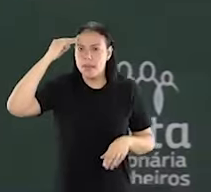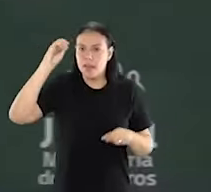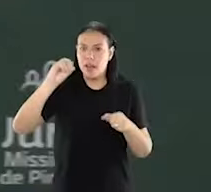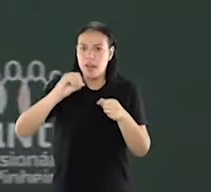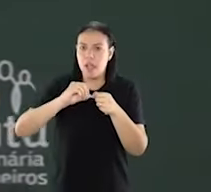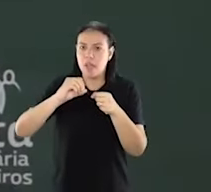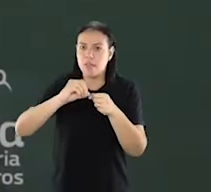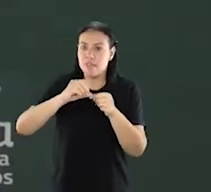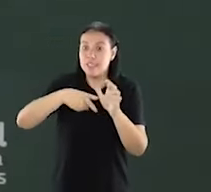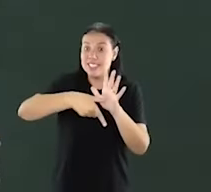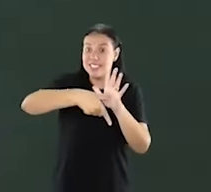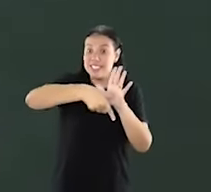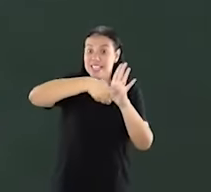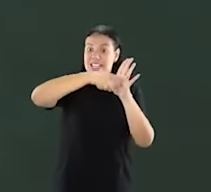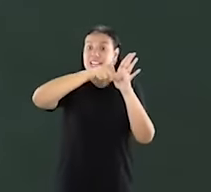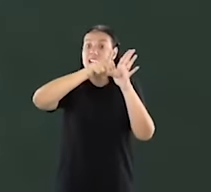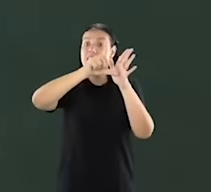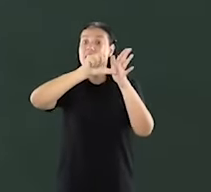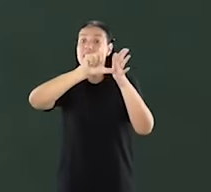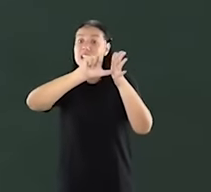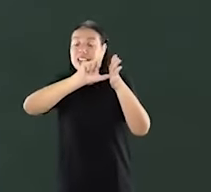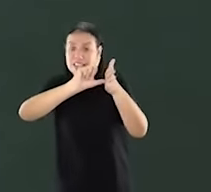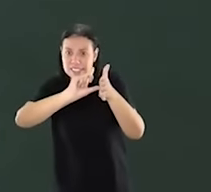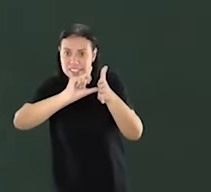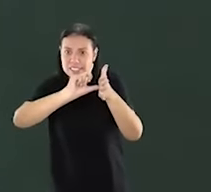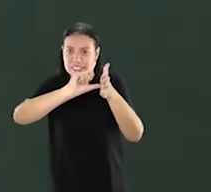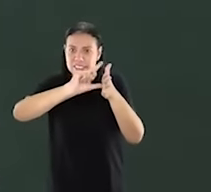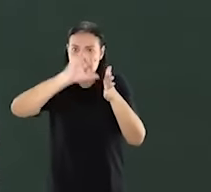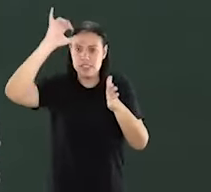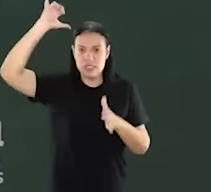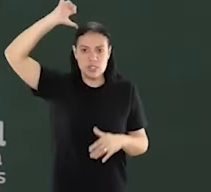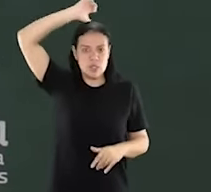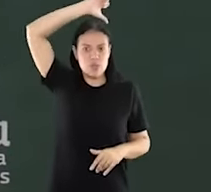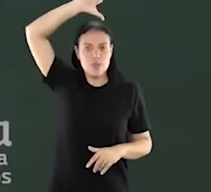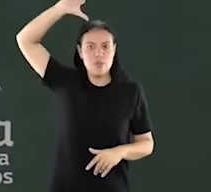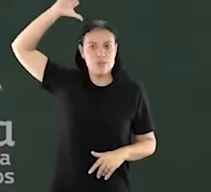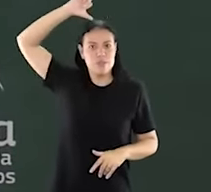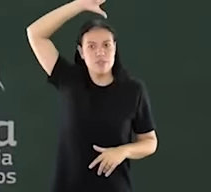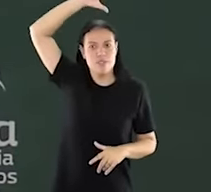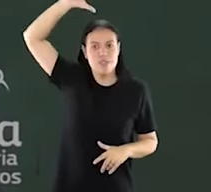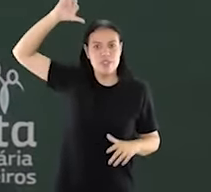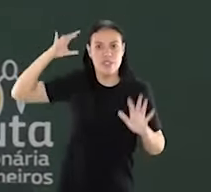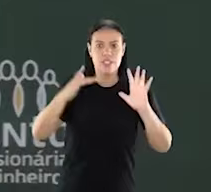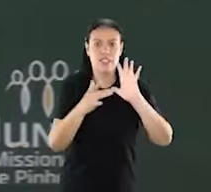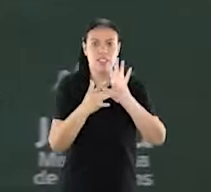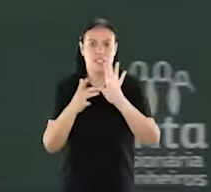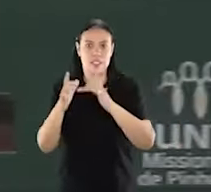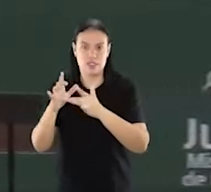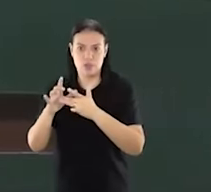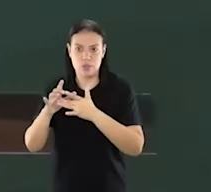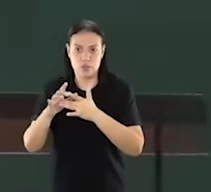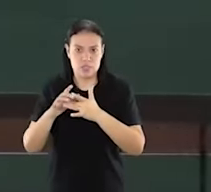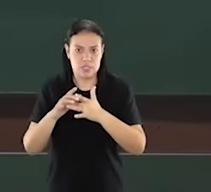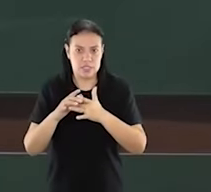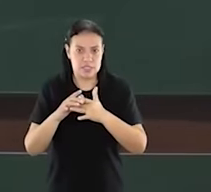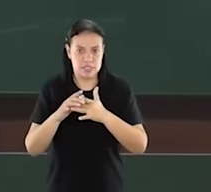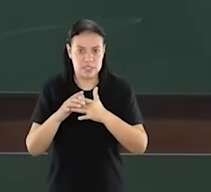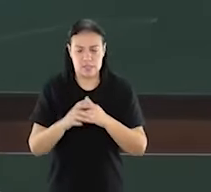ungir Jesus para a sepultura. Irmãos, isso é impressionante. Porque quem sabia que Jesus ia